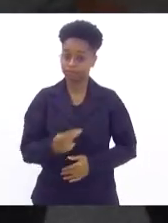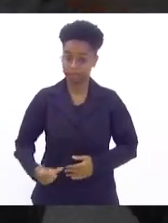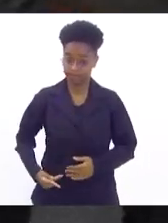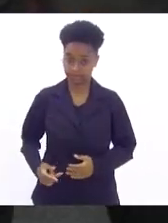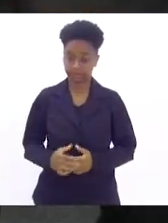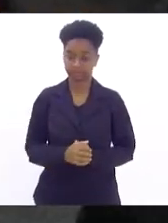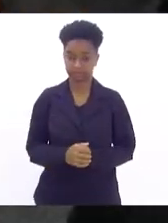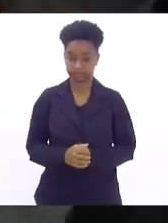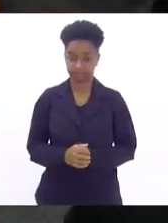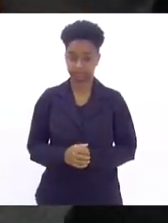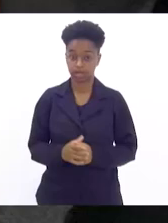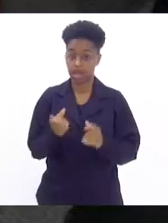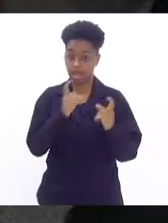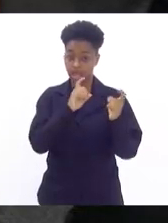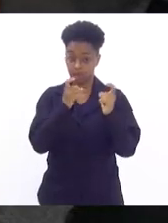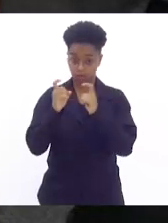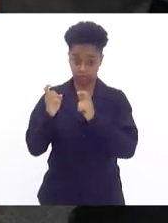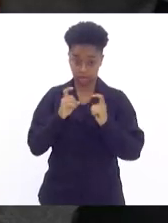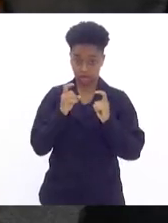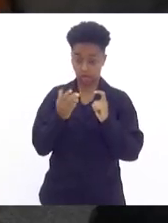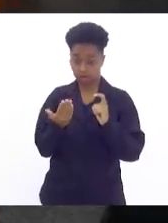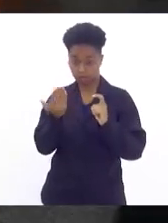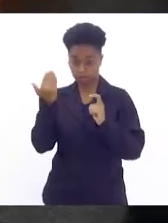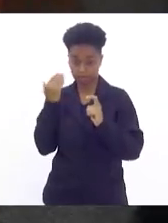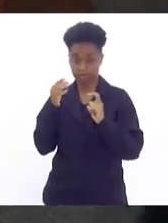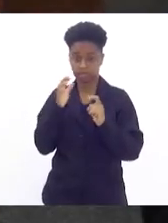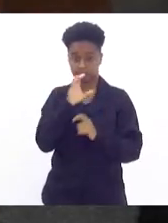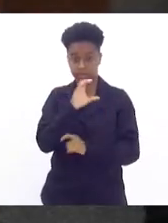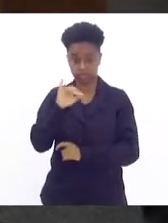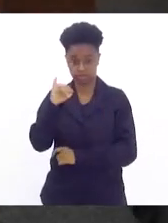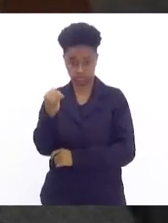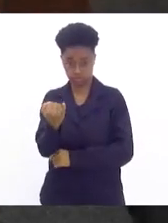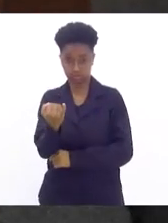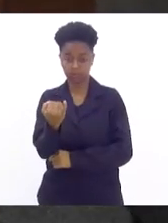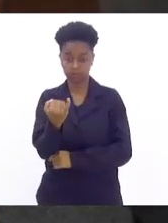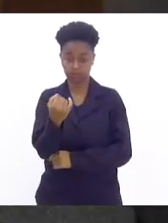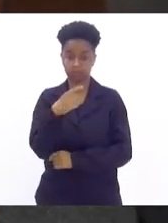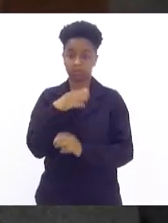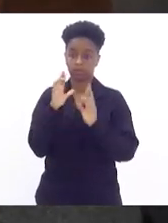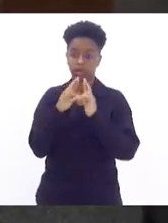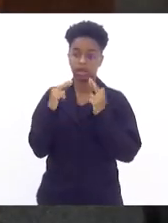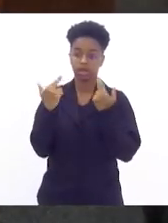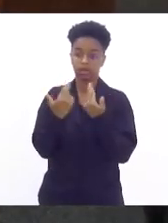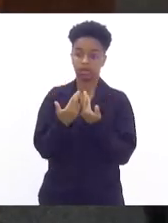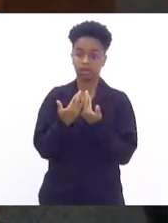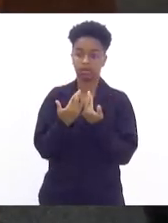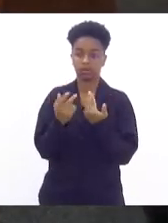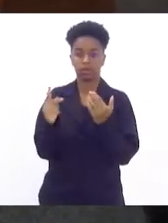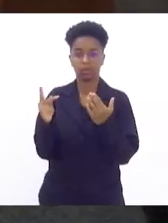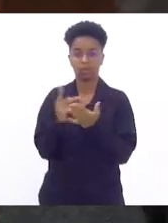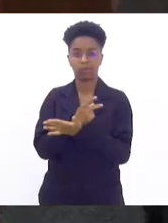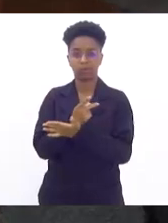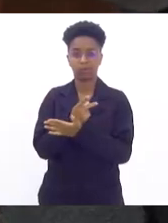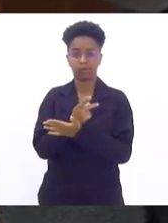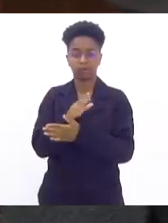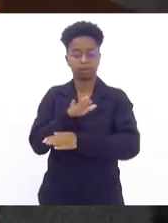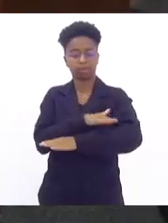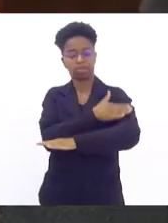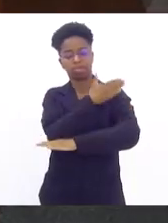na última reunião da ccj reunião é essa que durou uma manhã